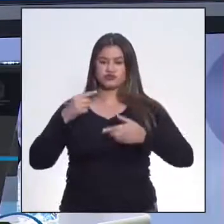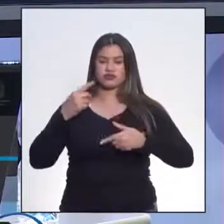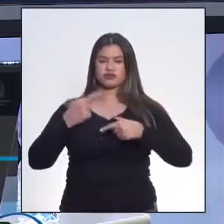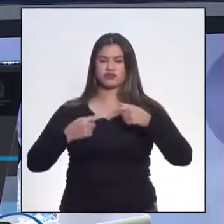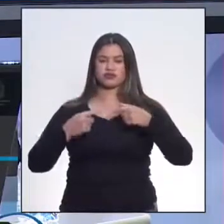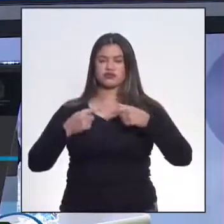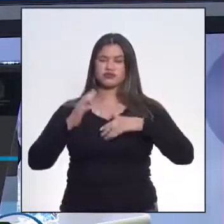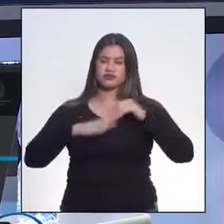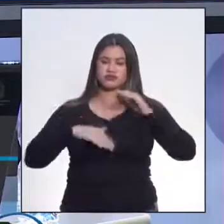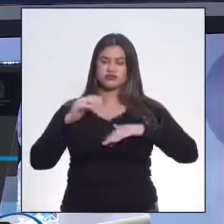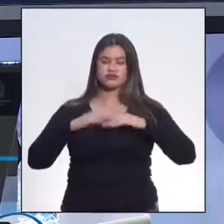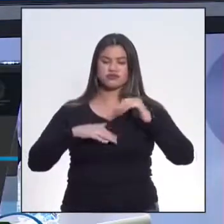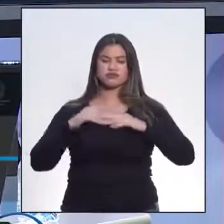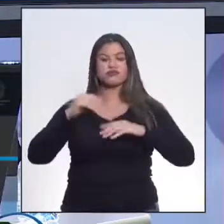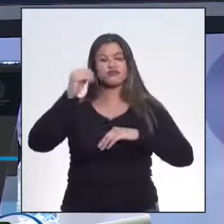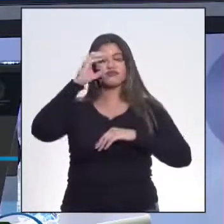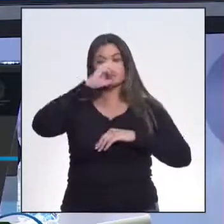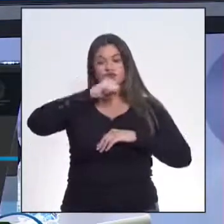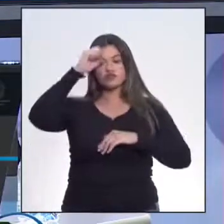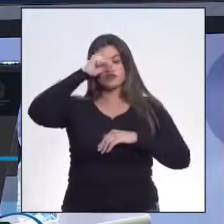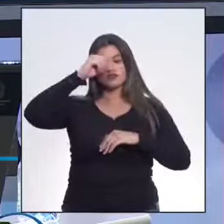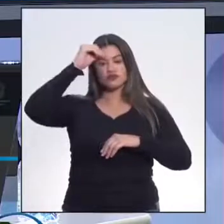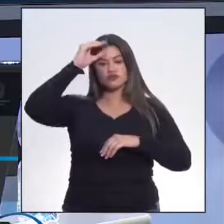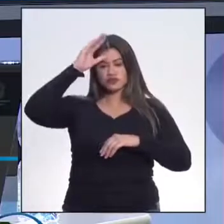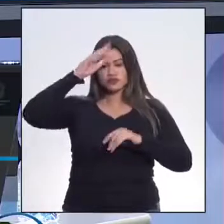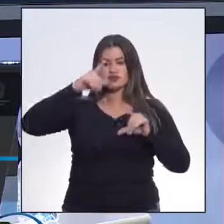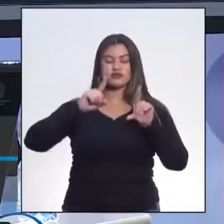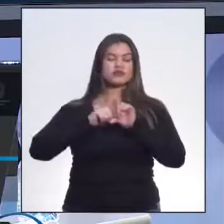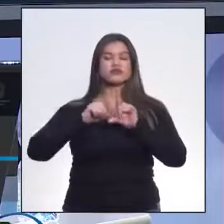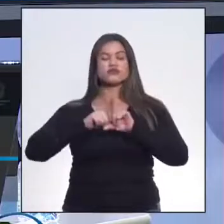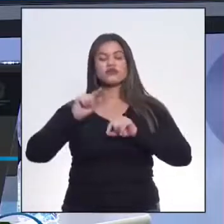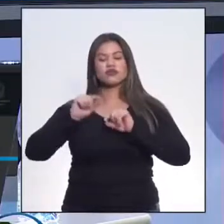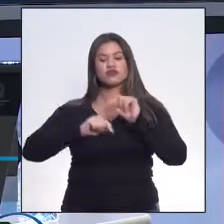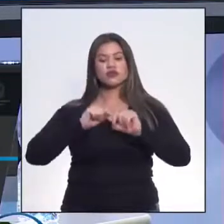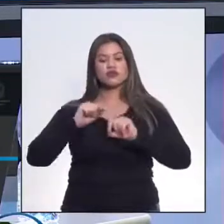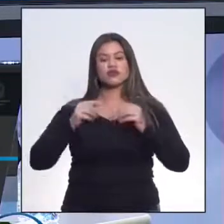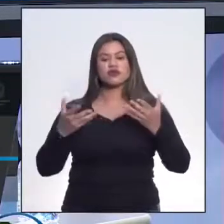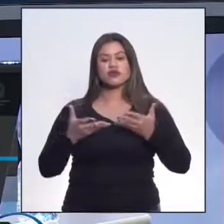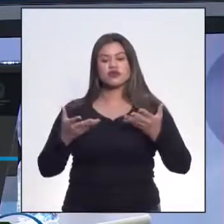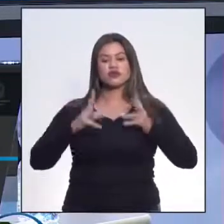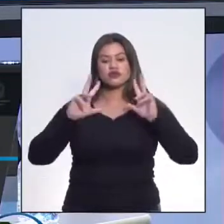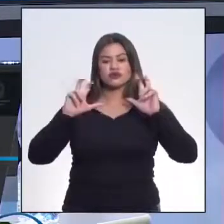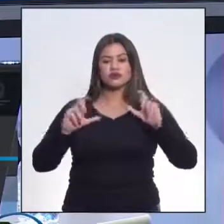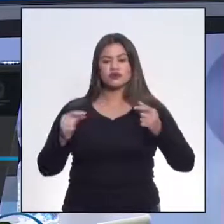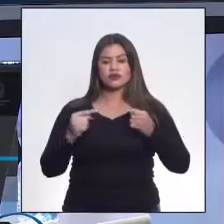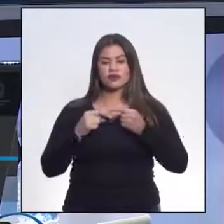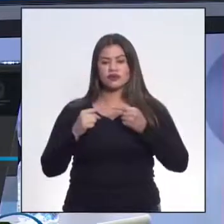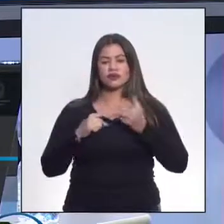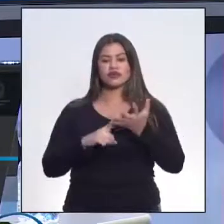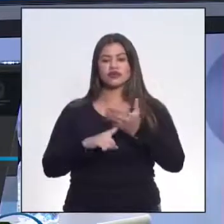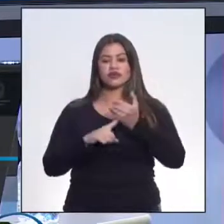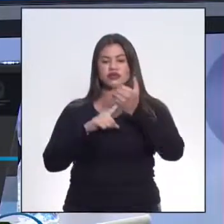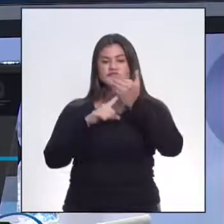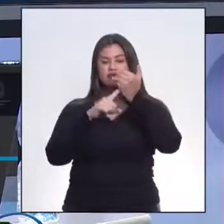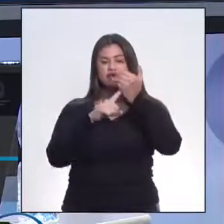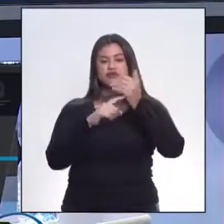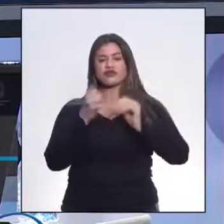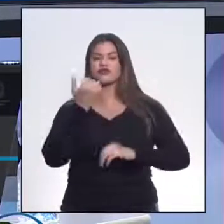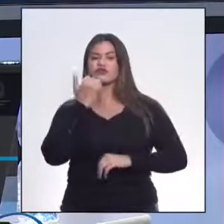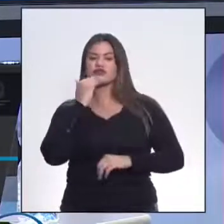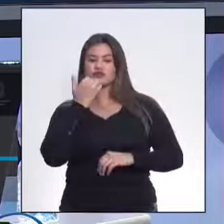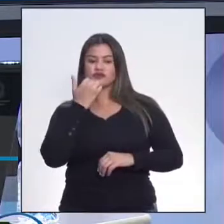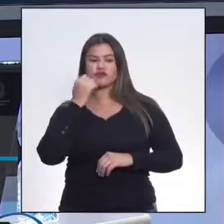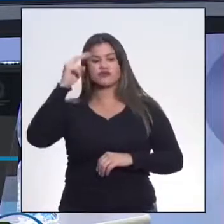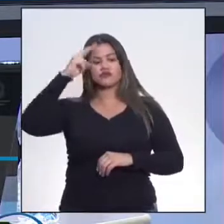desse conhecimento, né? Lembrando que a aula de hoje ela traz um tema de discussão super bacana, que é tecnologia, ciência